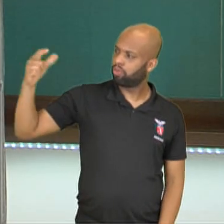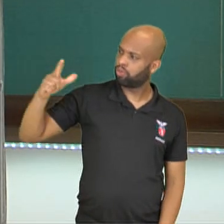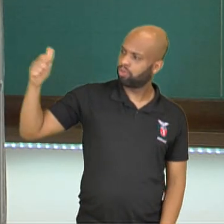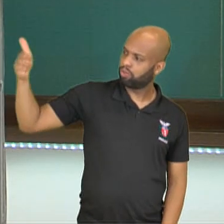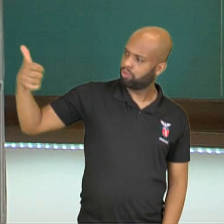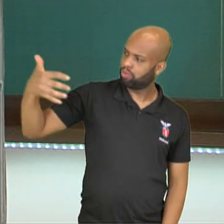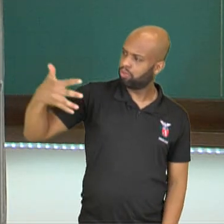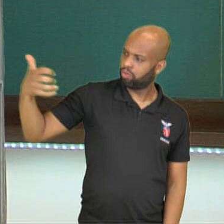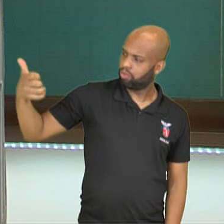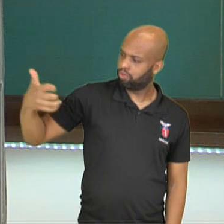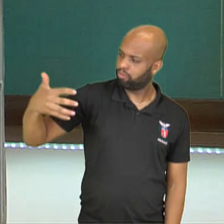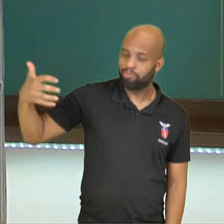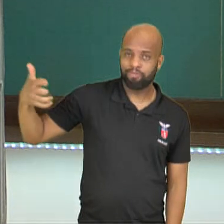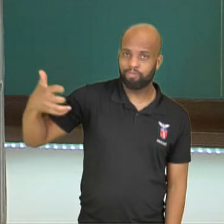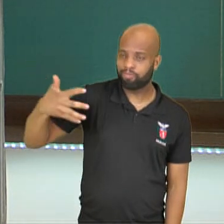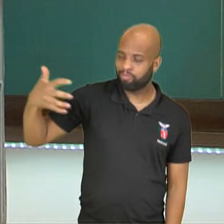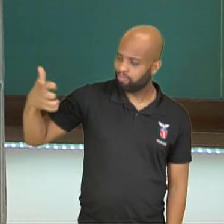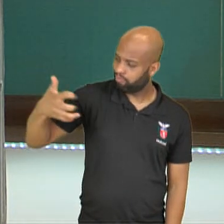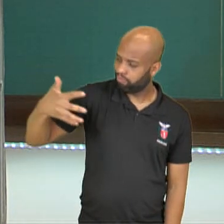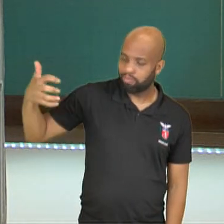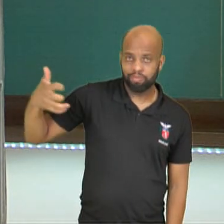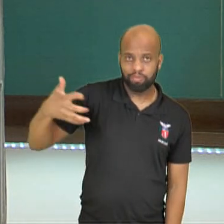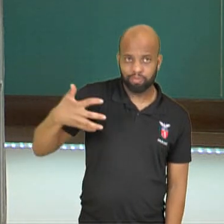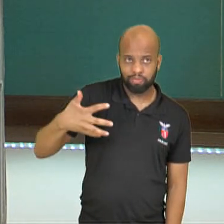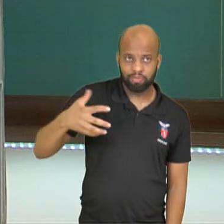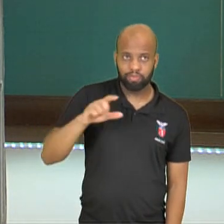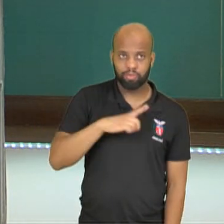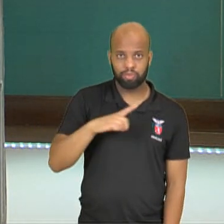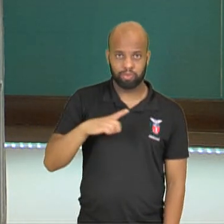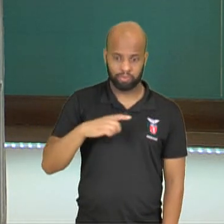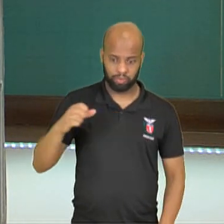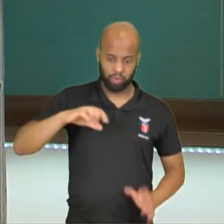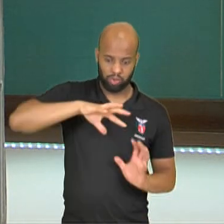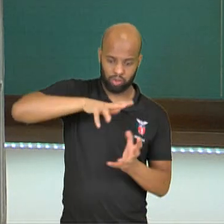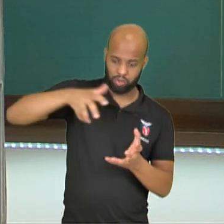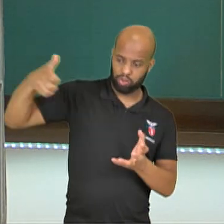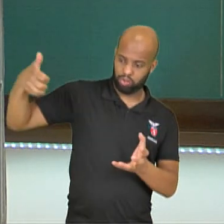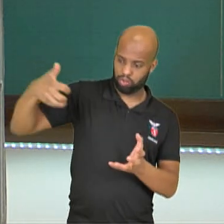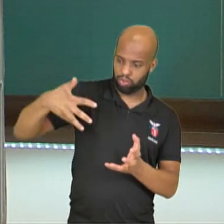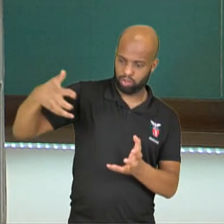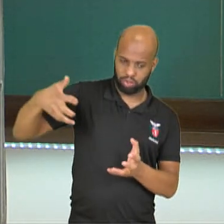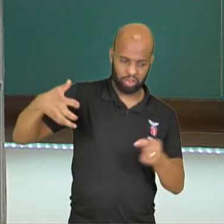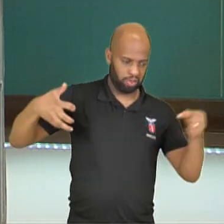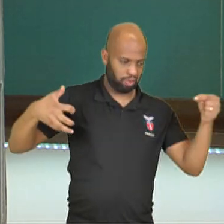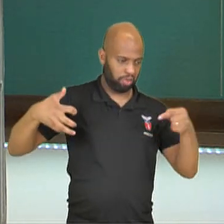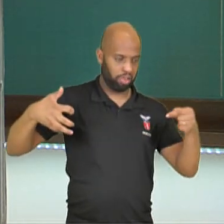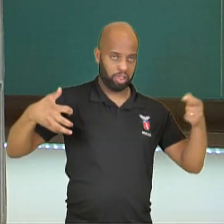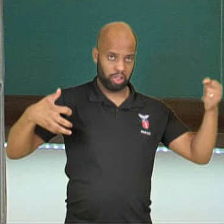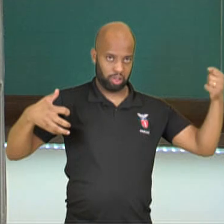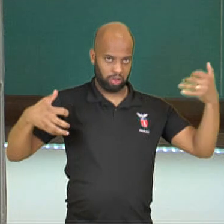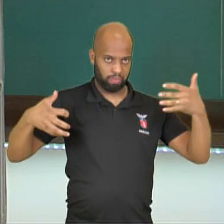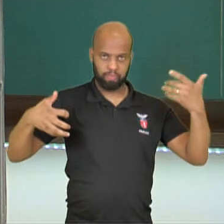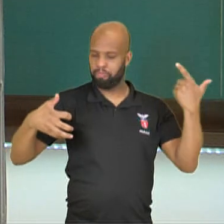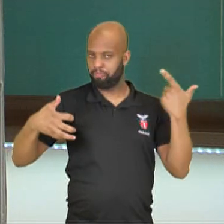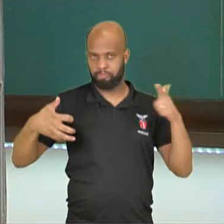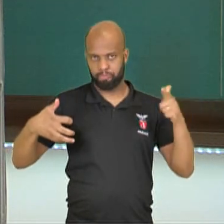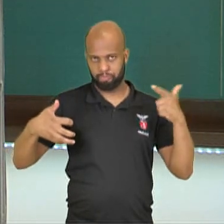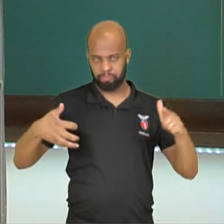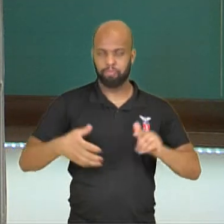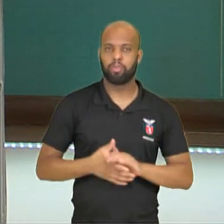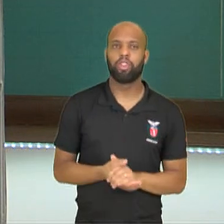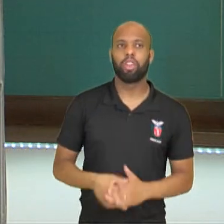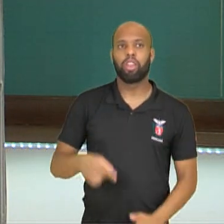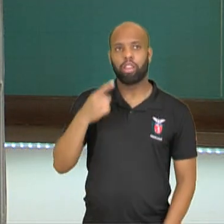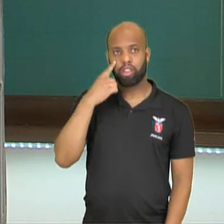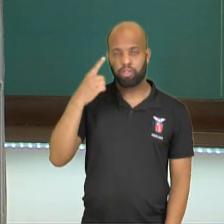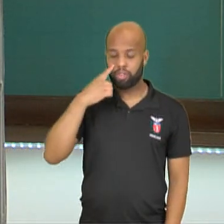iluminação solar. Nós temos o outro lado da imagem que não recebe luz solar. Então, nós vamos perceber que